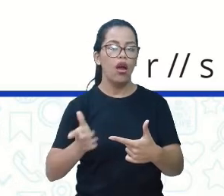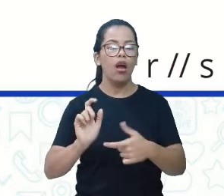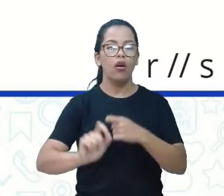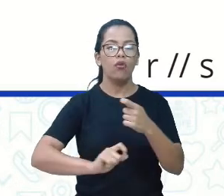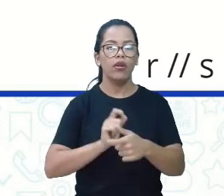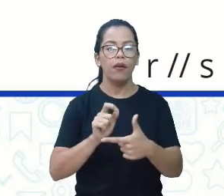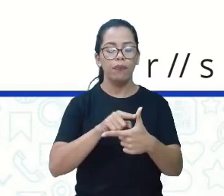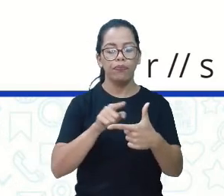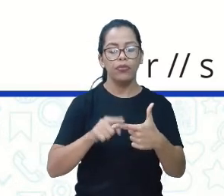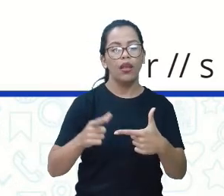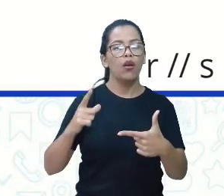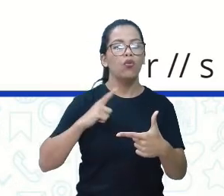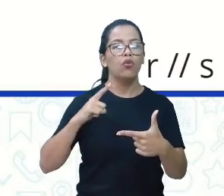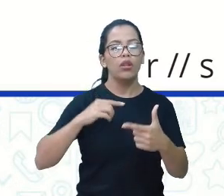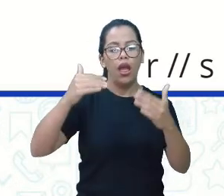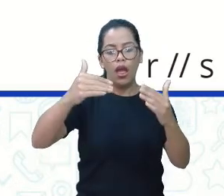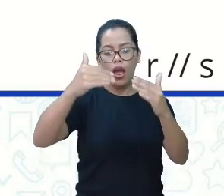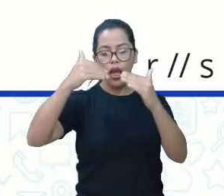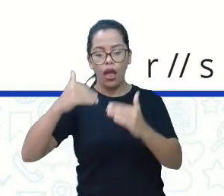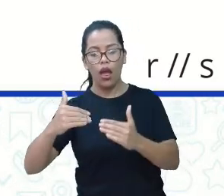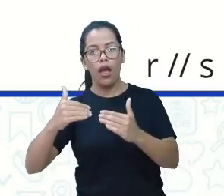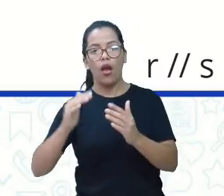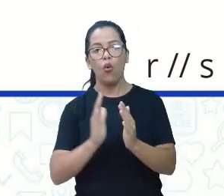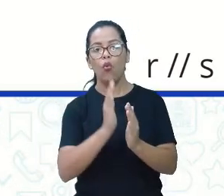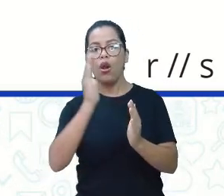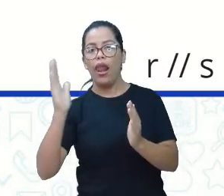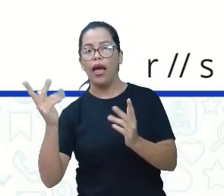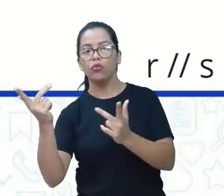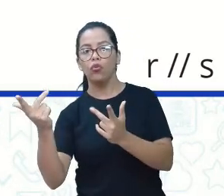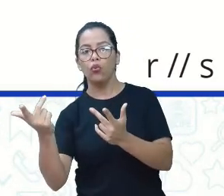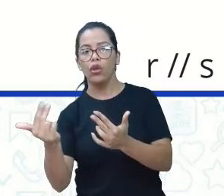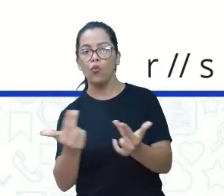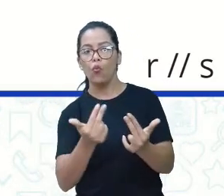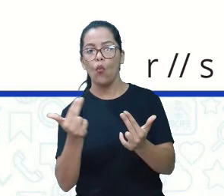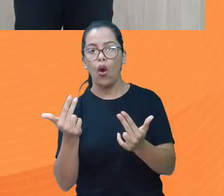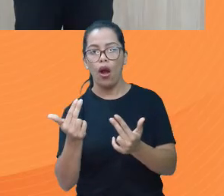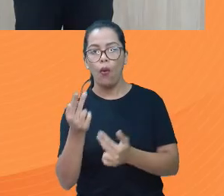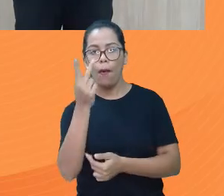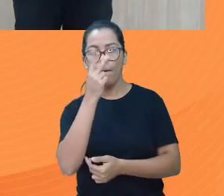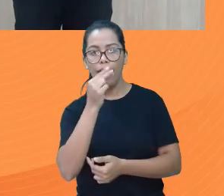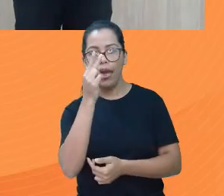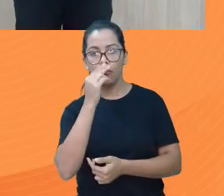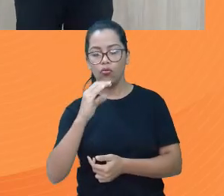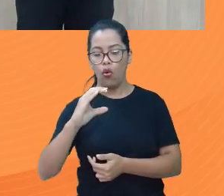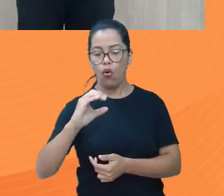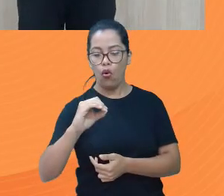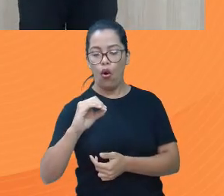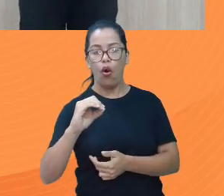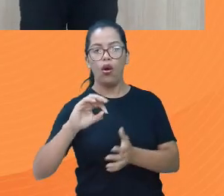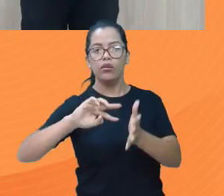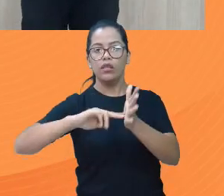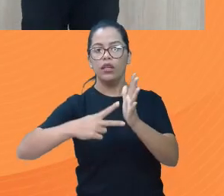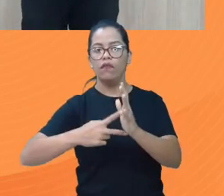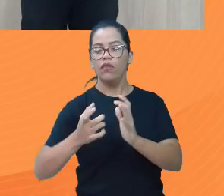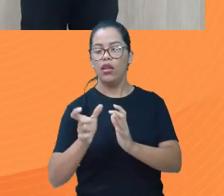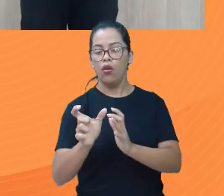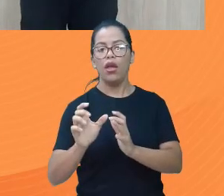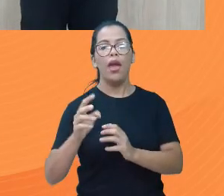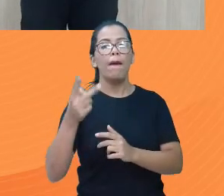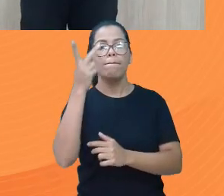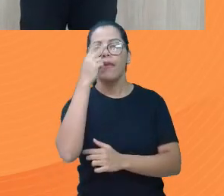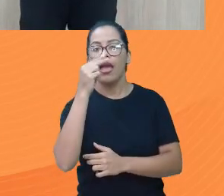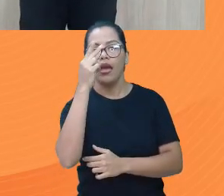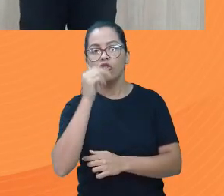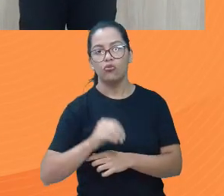são ângulos que estão do mesmo lado, tá? Lembra que eu falei para você na aula passada, né? O prefixo co significa mesmo e laterais